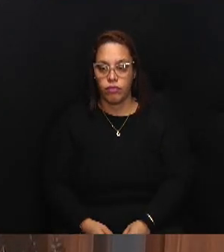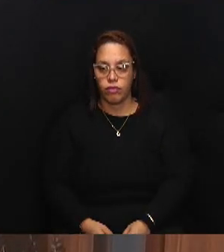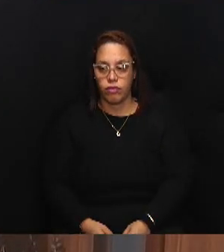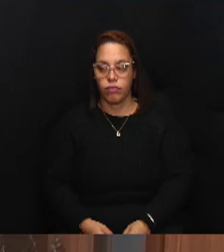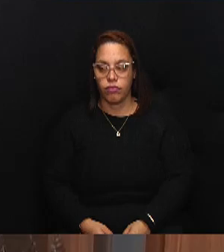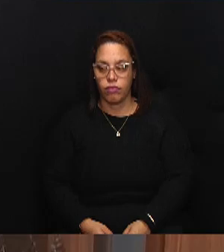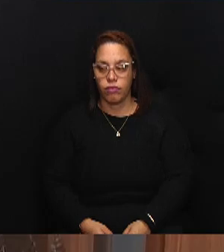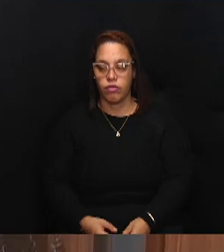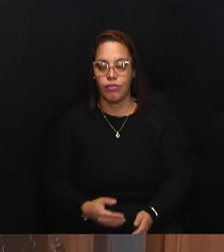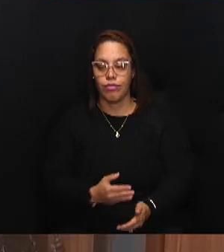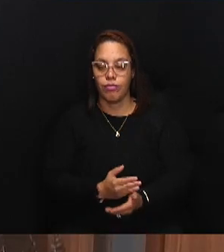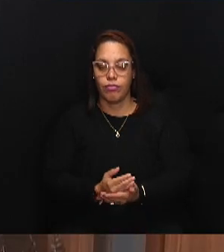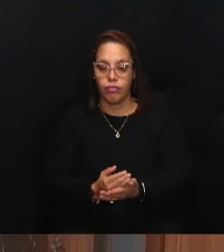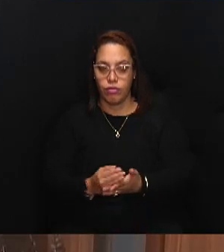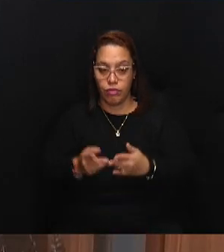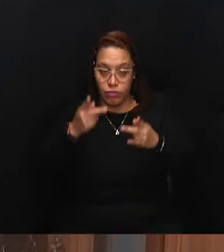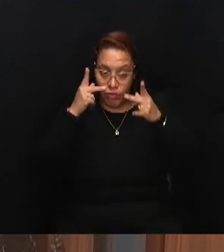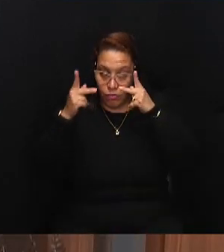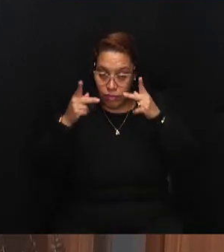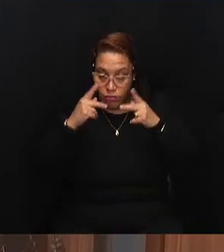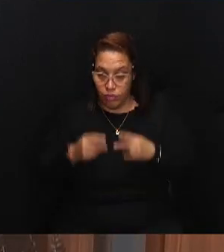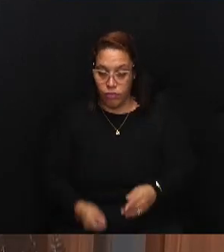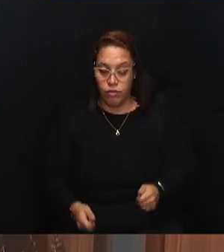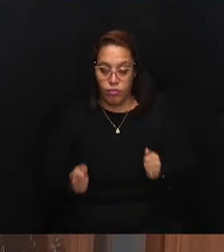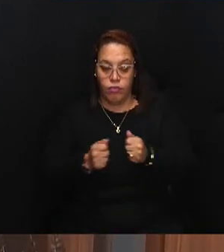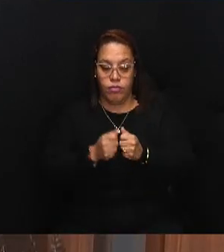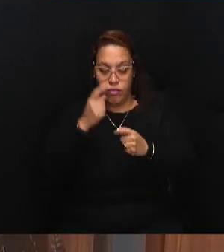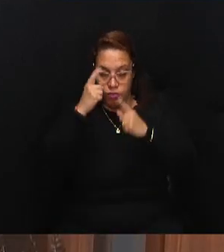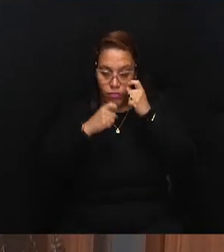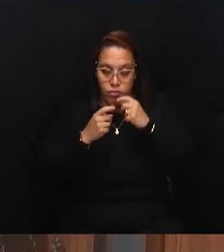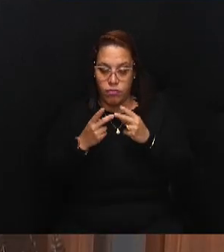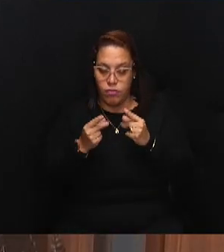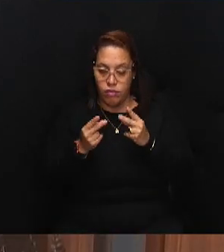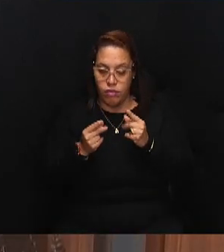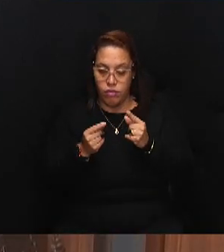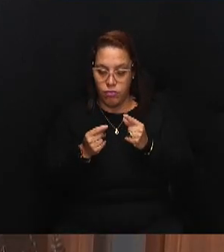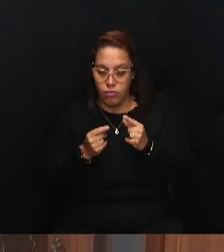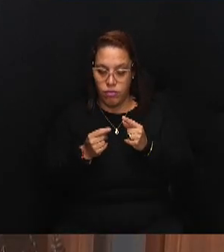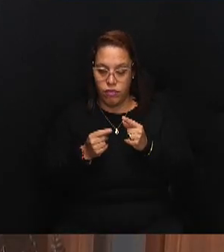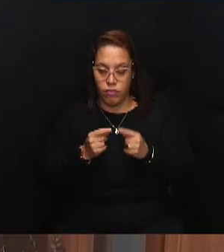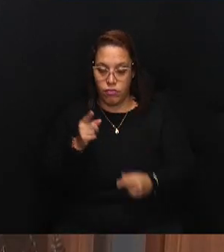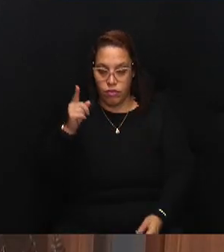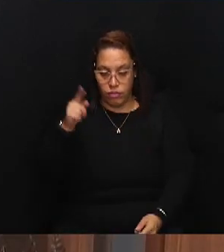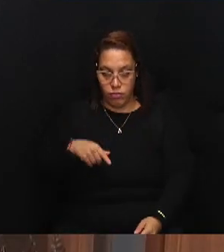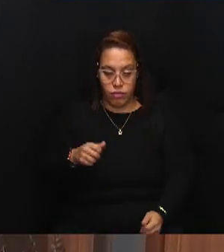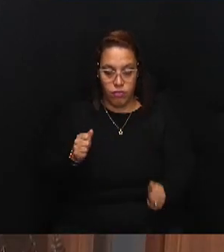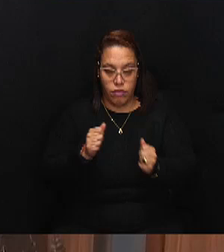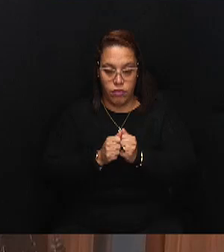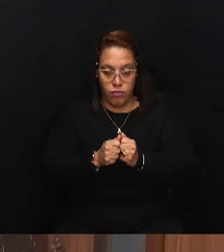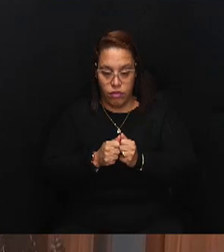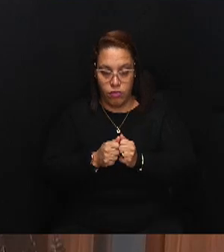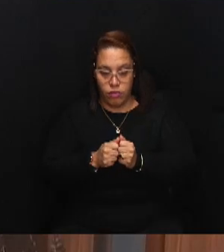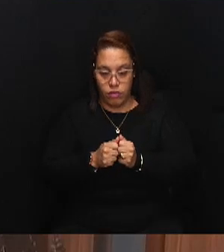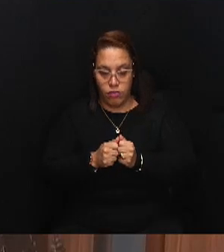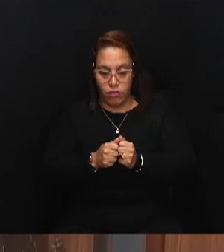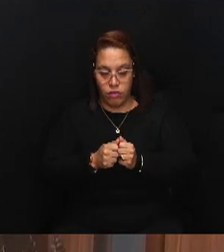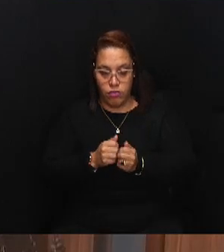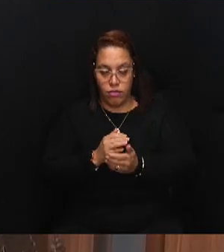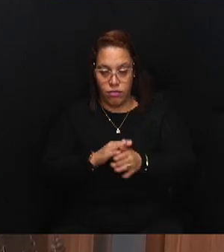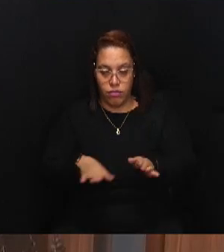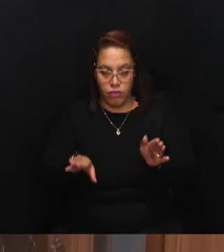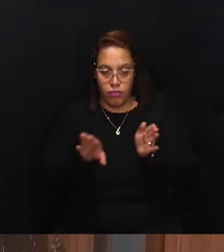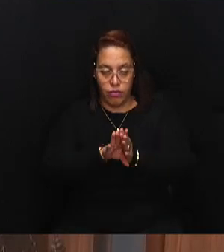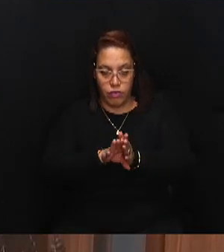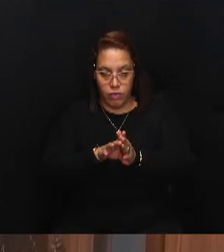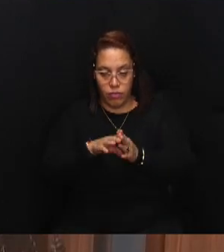fala que começa na violência psicológica, junto com a violência econômica, né? Vai junta, e aí acaba chegando na